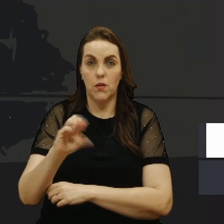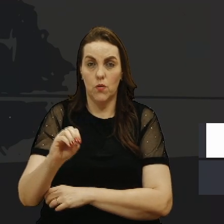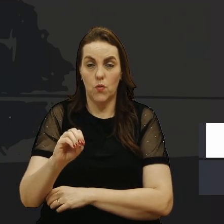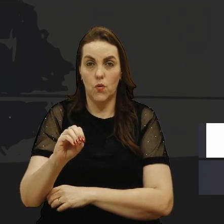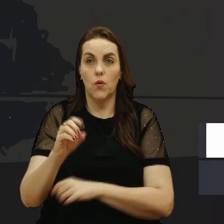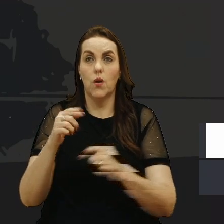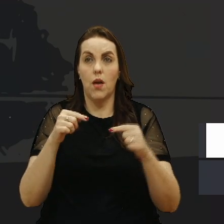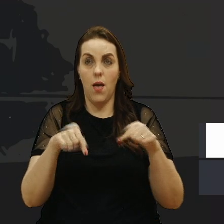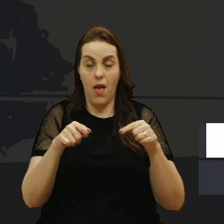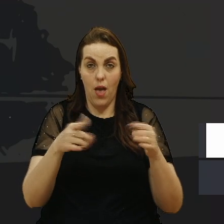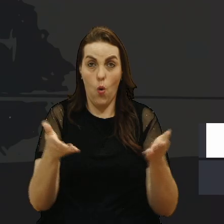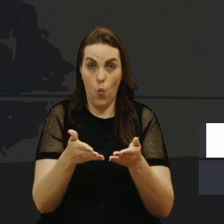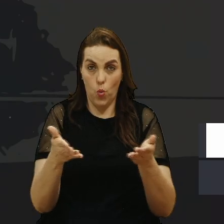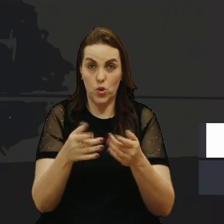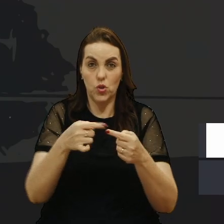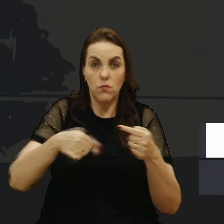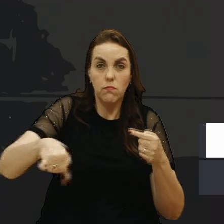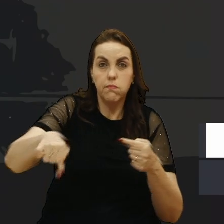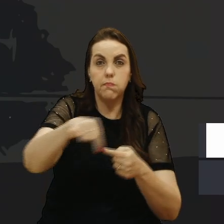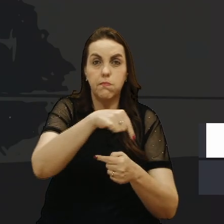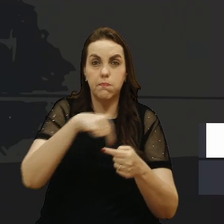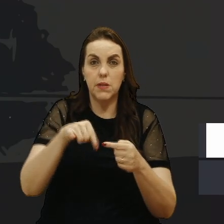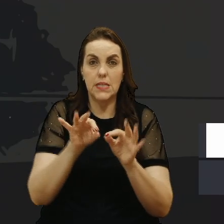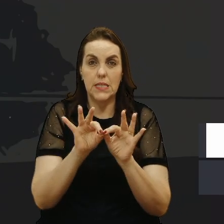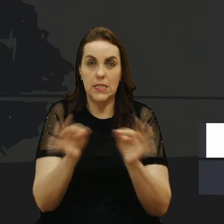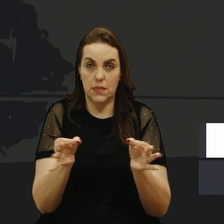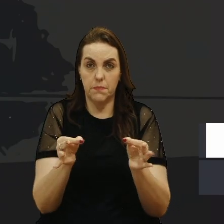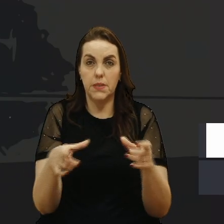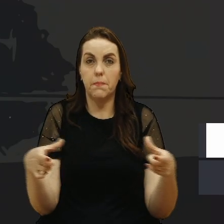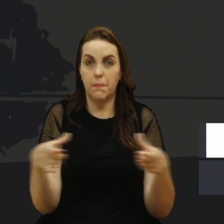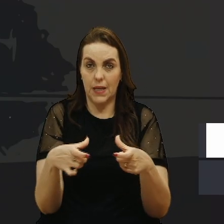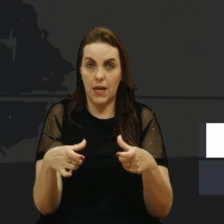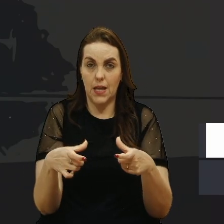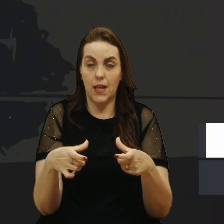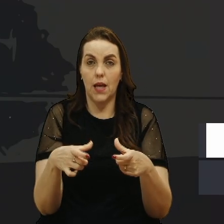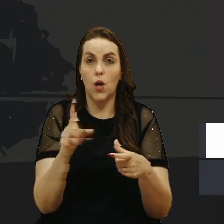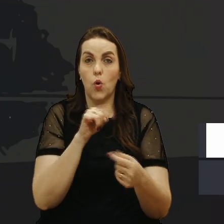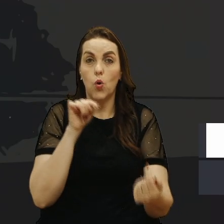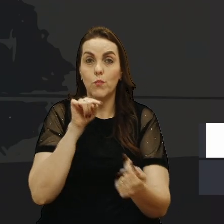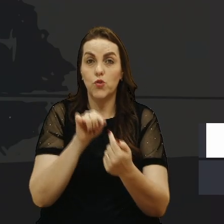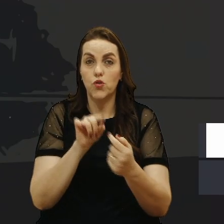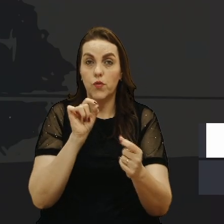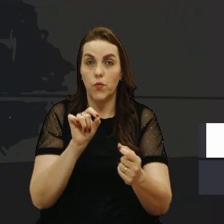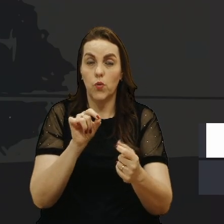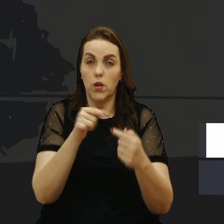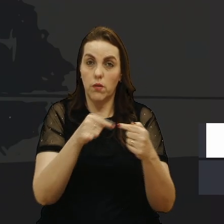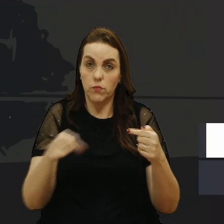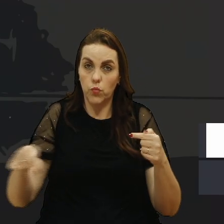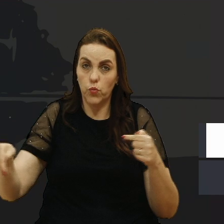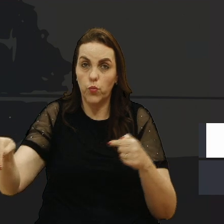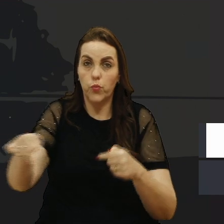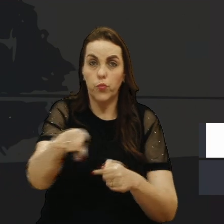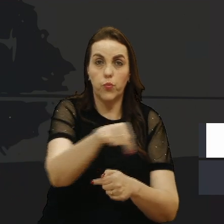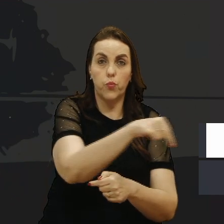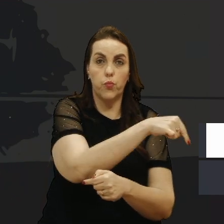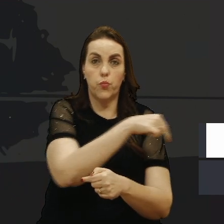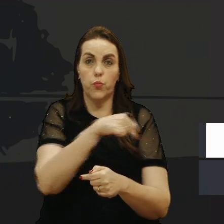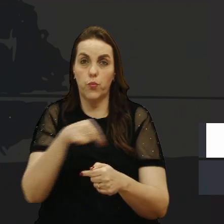uma rotatória simples, uma rotatória pequena. A ideia é que a gente transforme isso daqui numa rotatória alongada. Pode